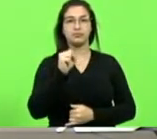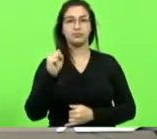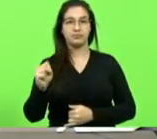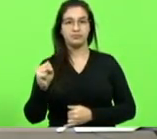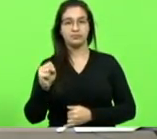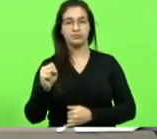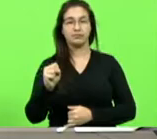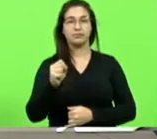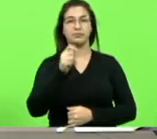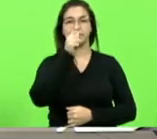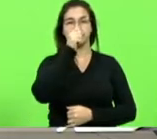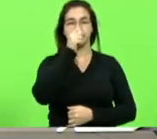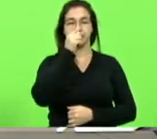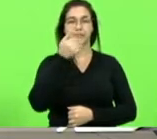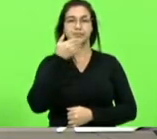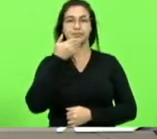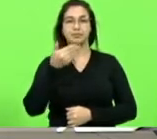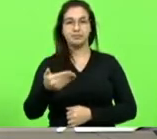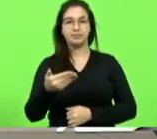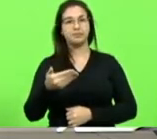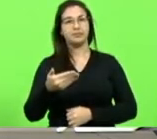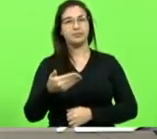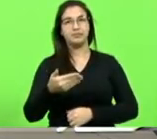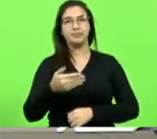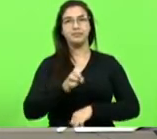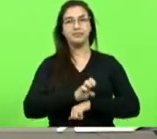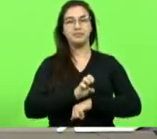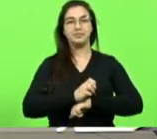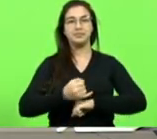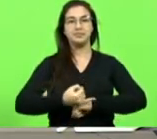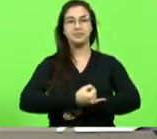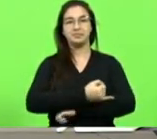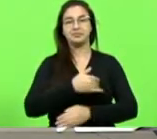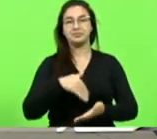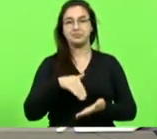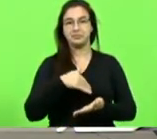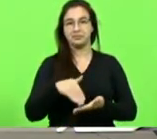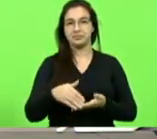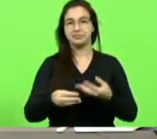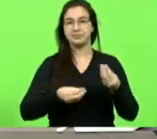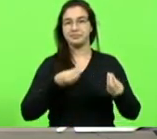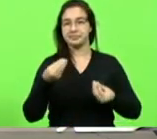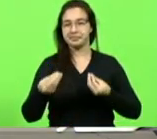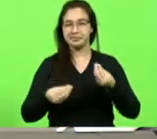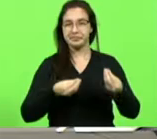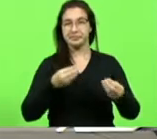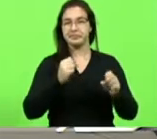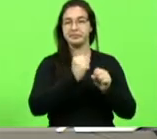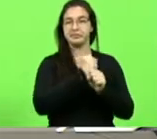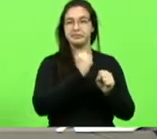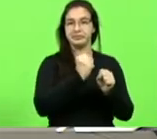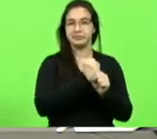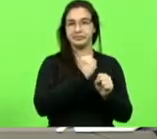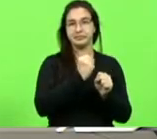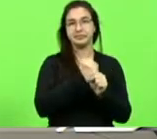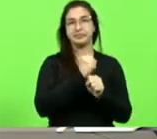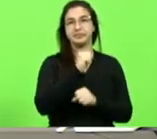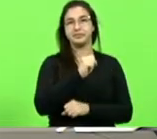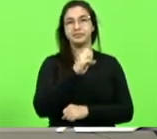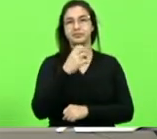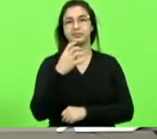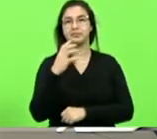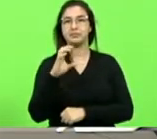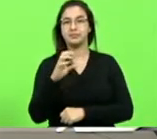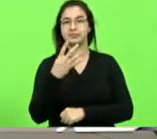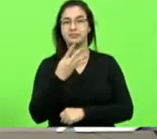deputado João Amin, solicitando ao secretário de Estado da Infraestrutura e Mobilidade informações acerca da realização de obras na SC-486,